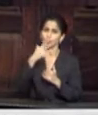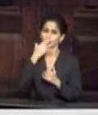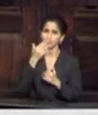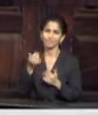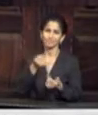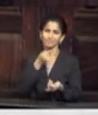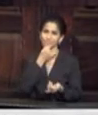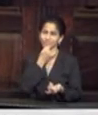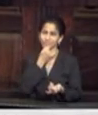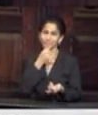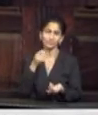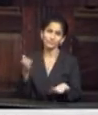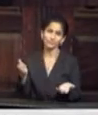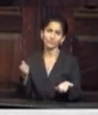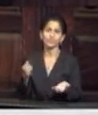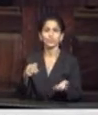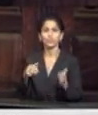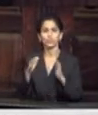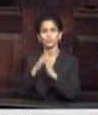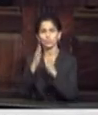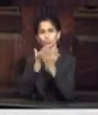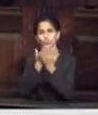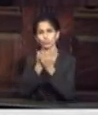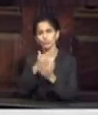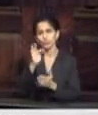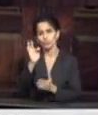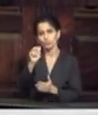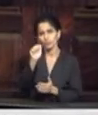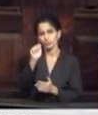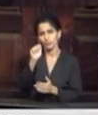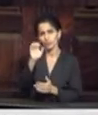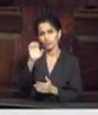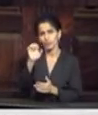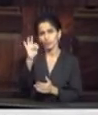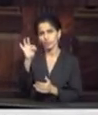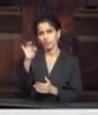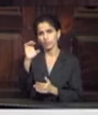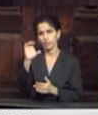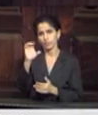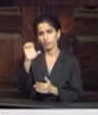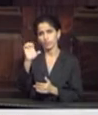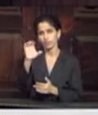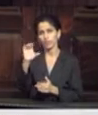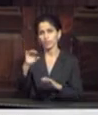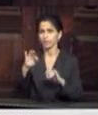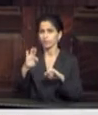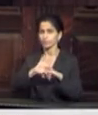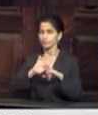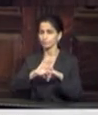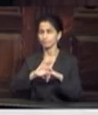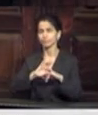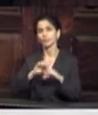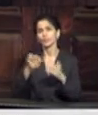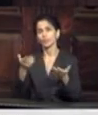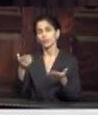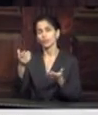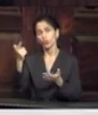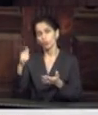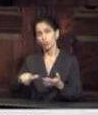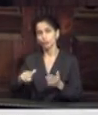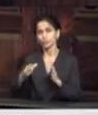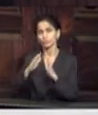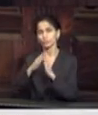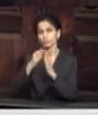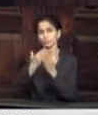não apenas na rede FAETEC, mas também na rede da SEDUC, mas também no ensino superior estadual. Aliás, em muitos lugares, sequer se